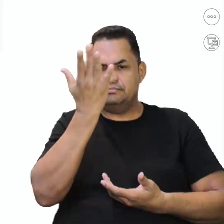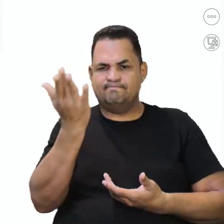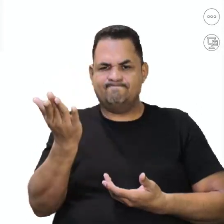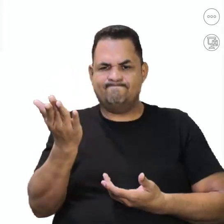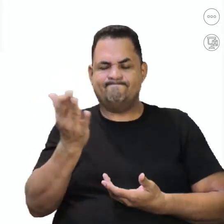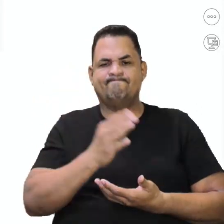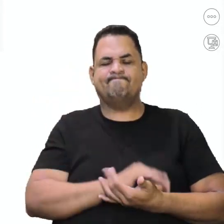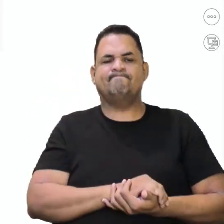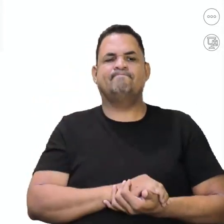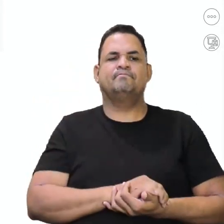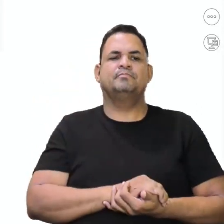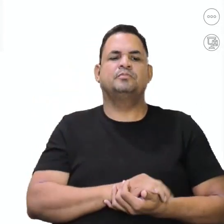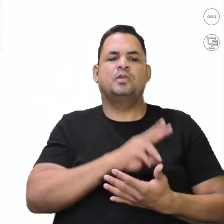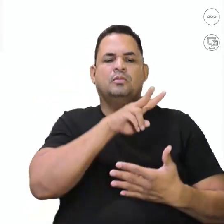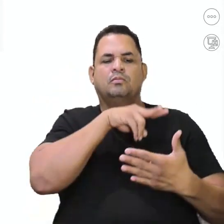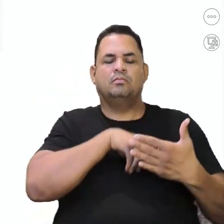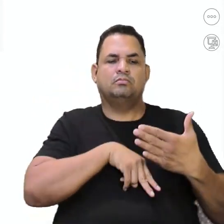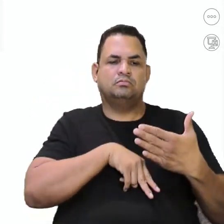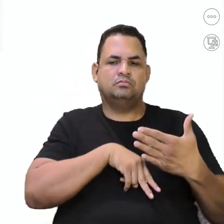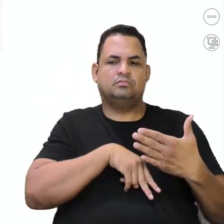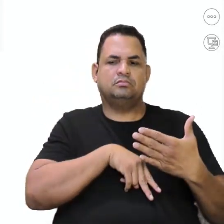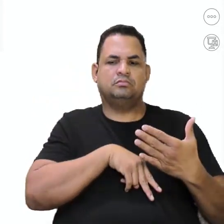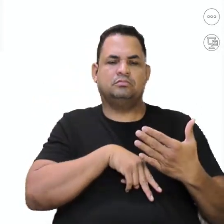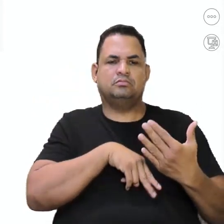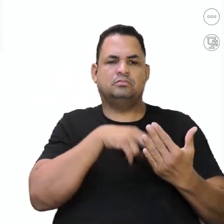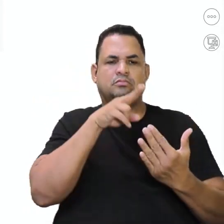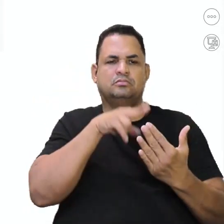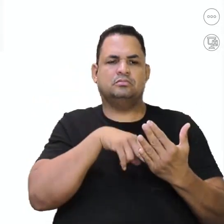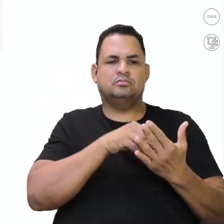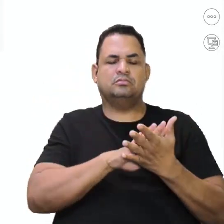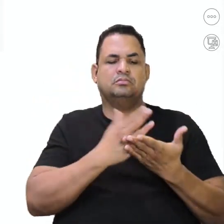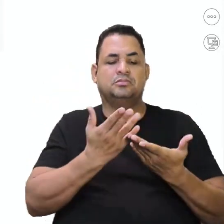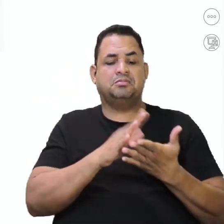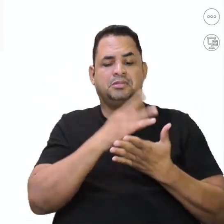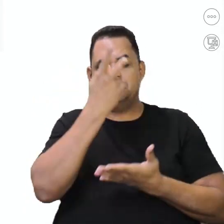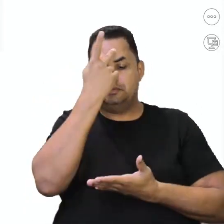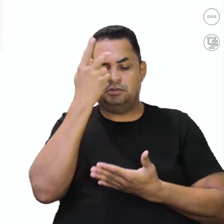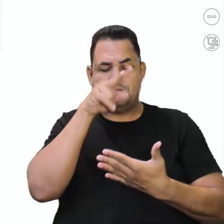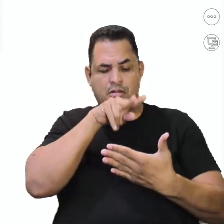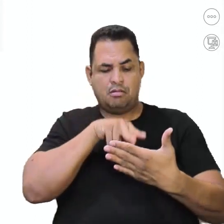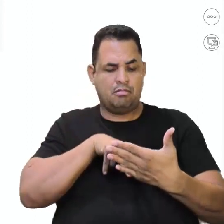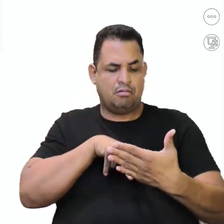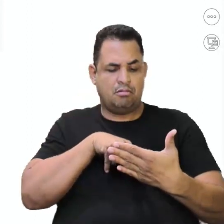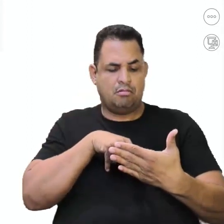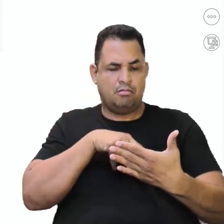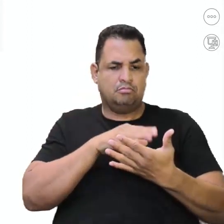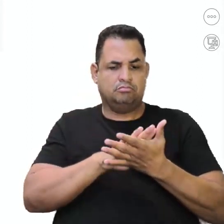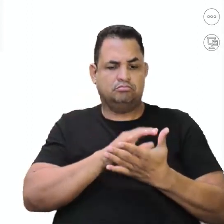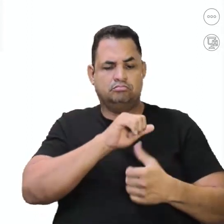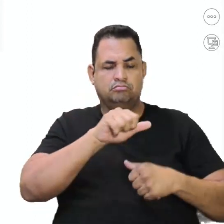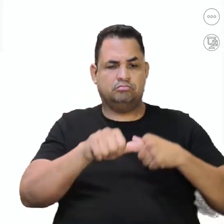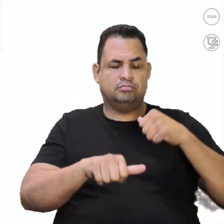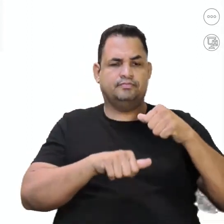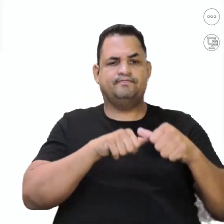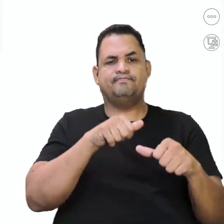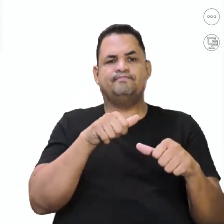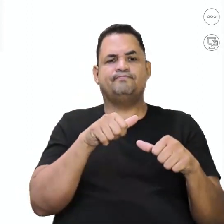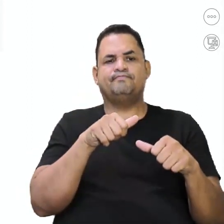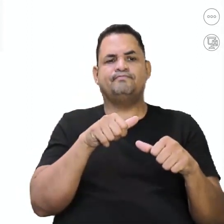facilitar a leitura dos leitores. Afinal de contas, ele transforma